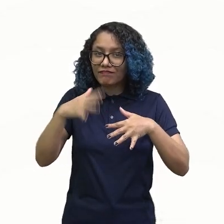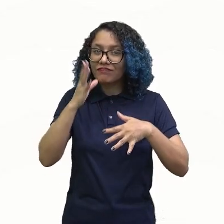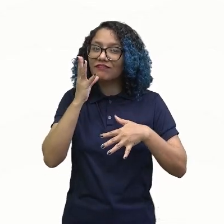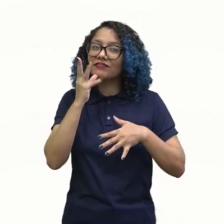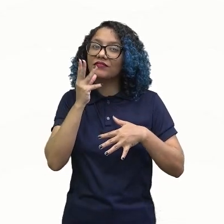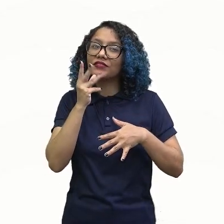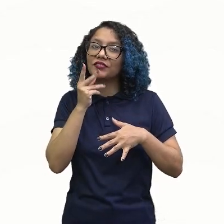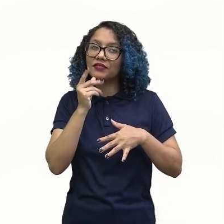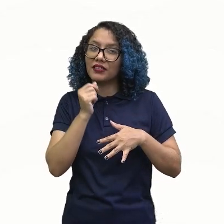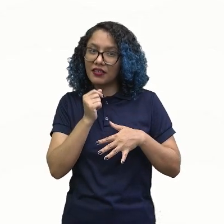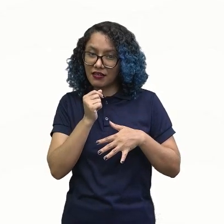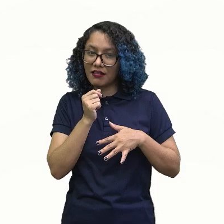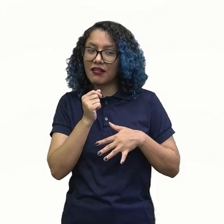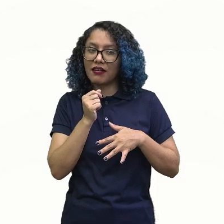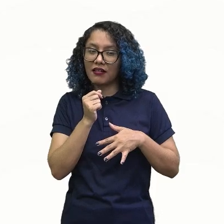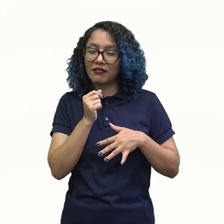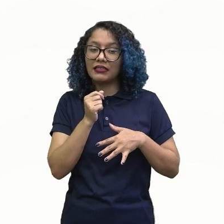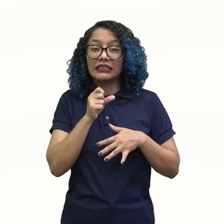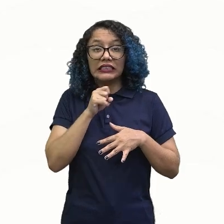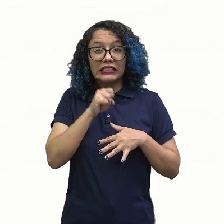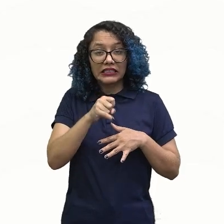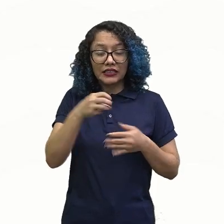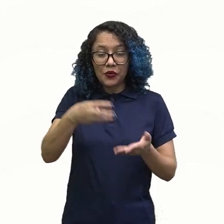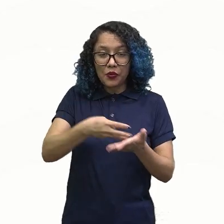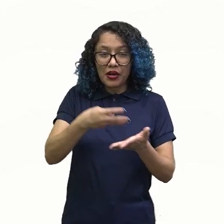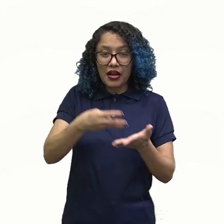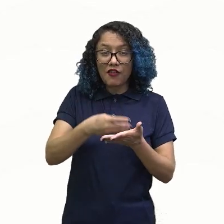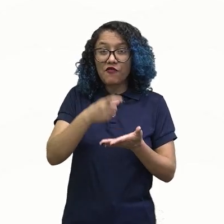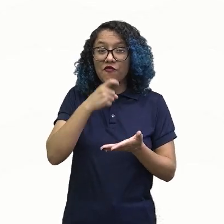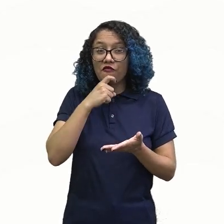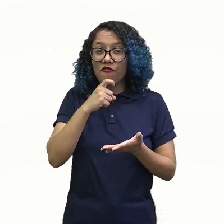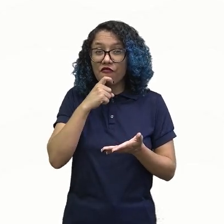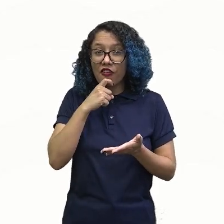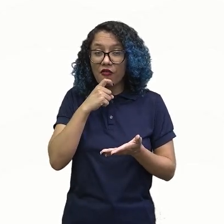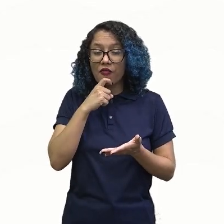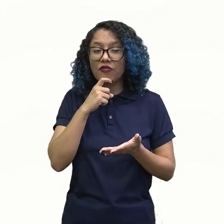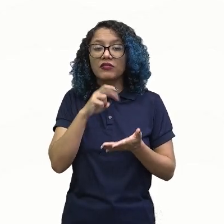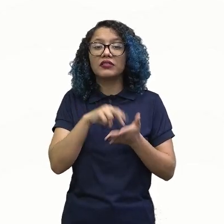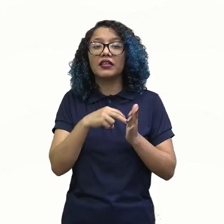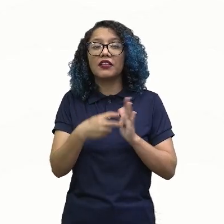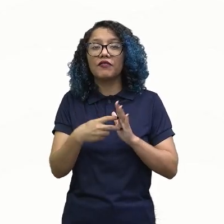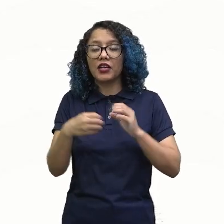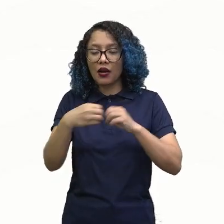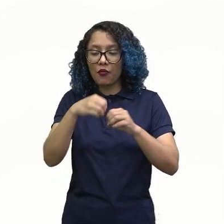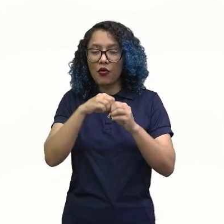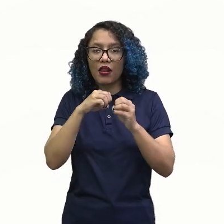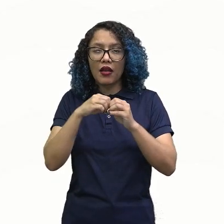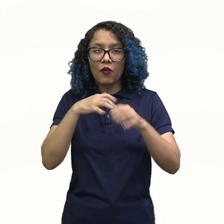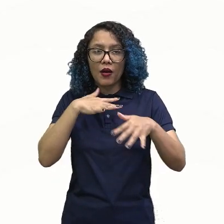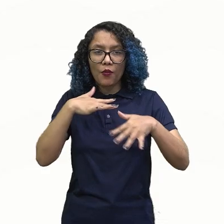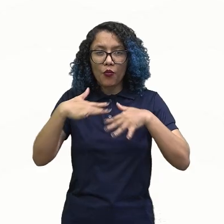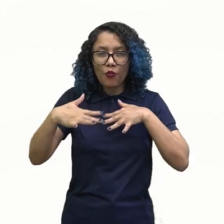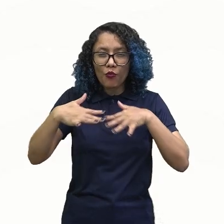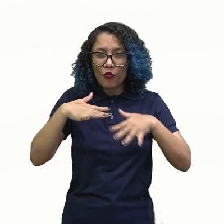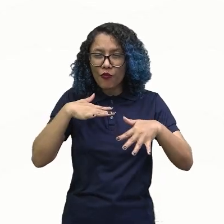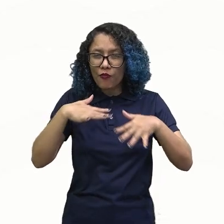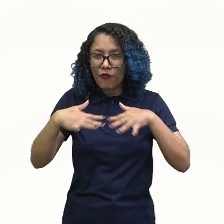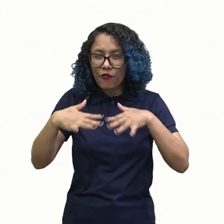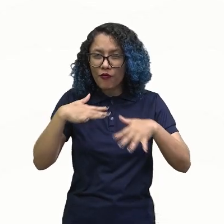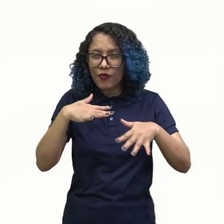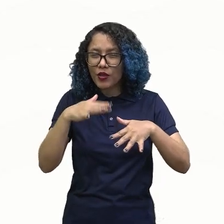estiver no frio, as moléculas elas vão ter um movimento